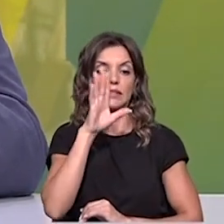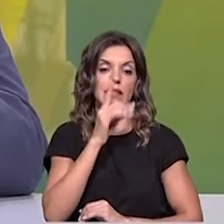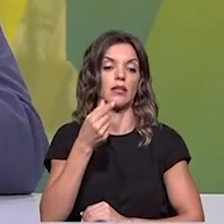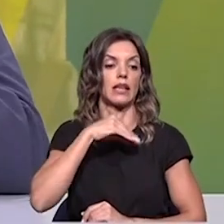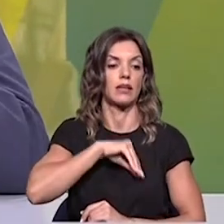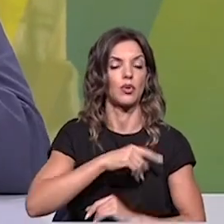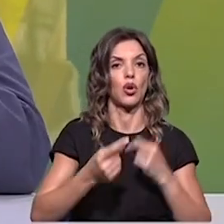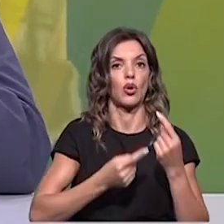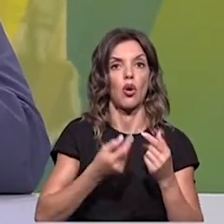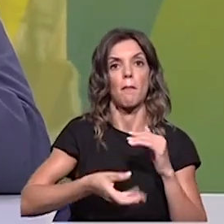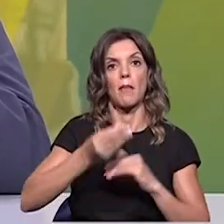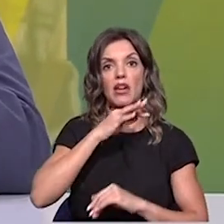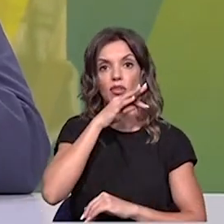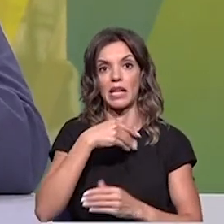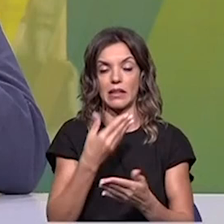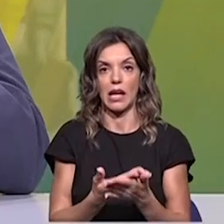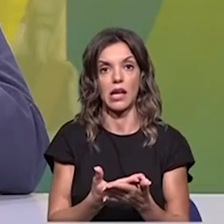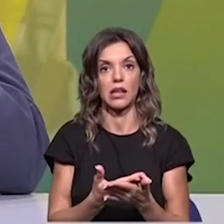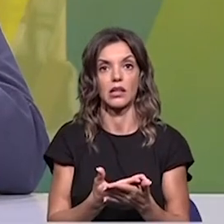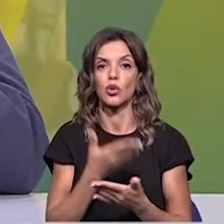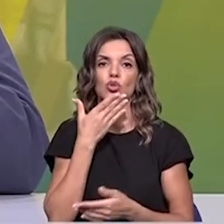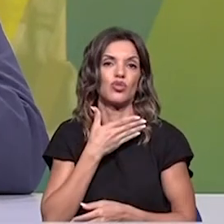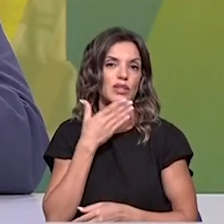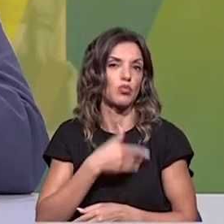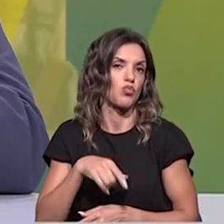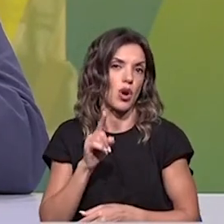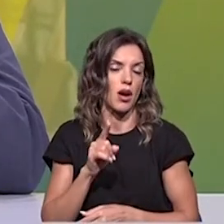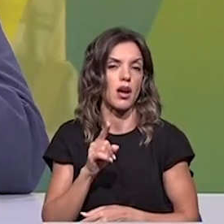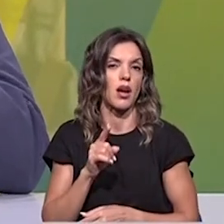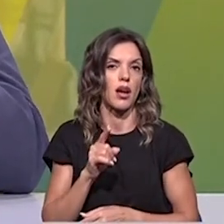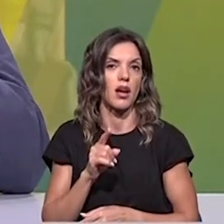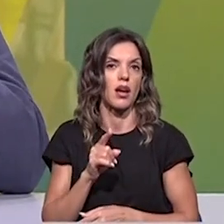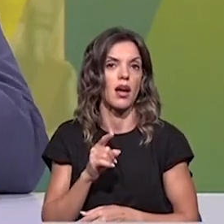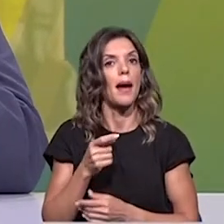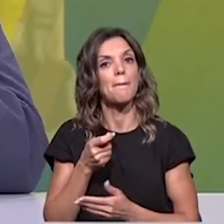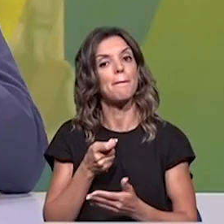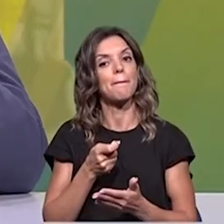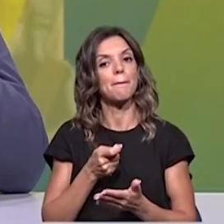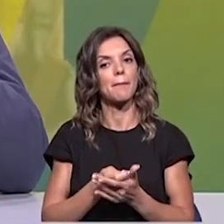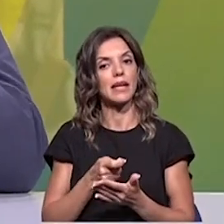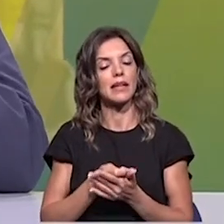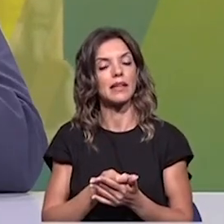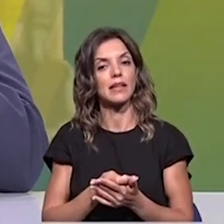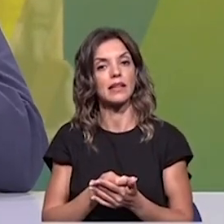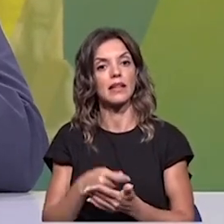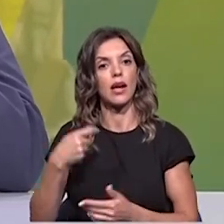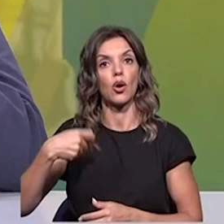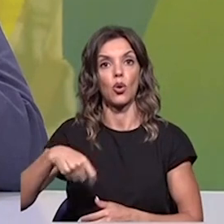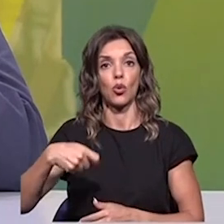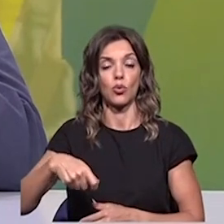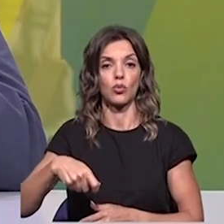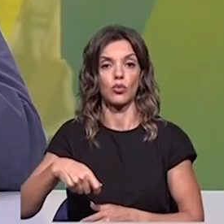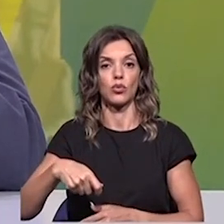a maus as famílias pode não ser suficiente eh para cobrir o parágrafo para aquisição do